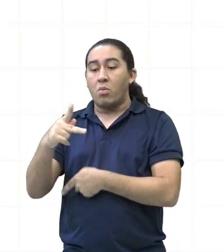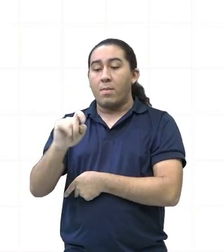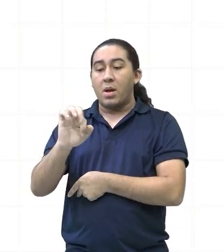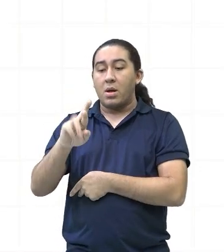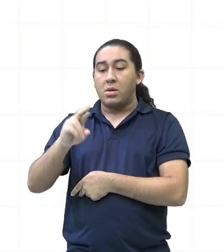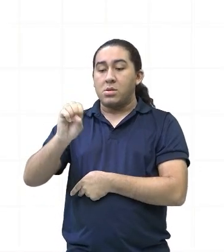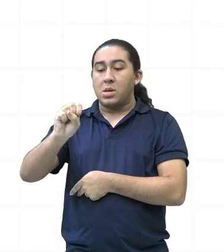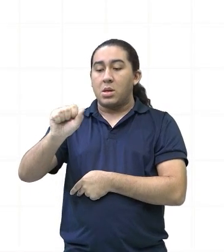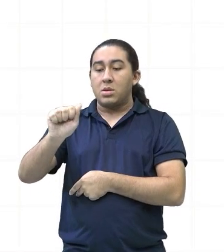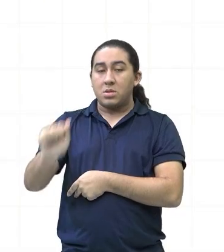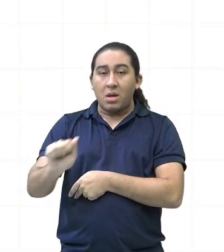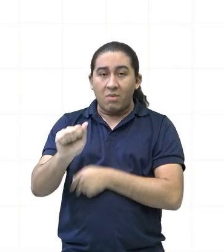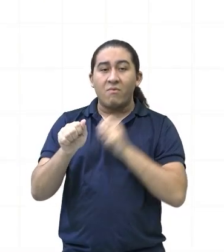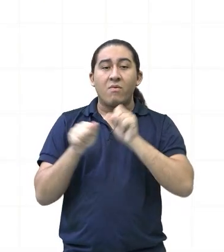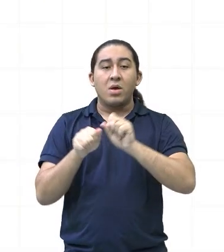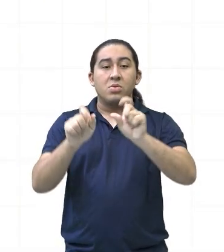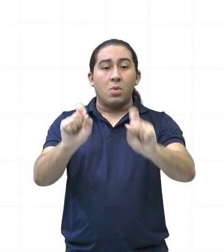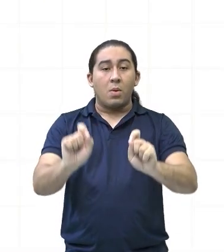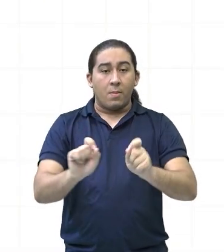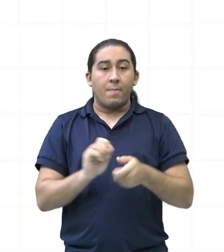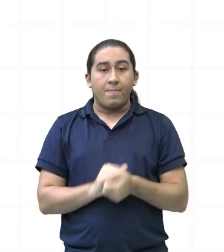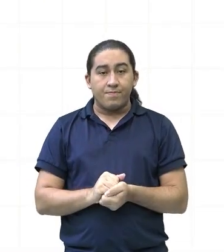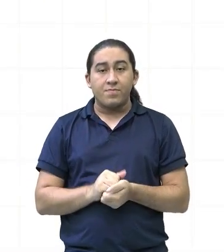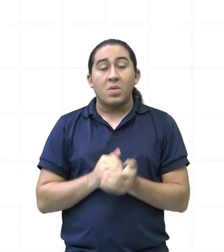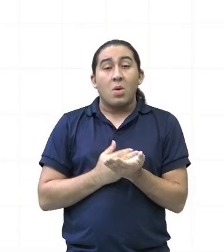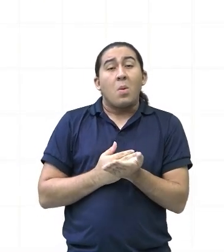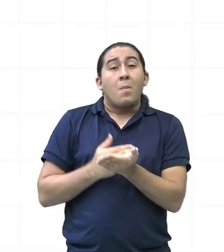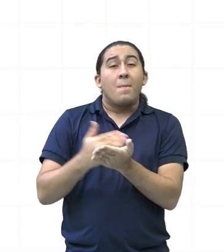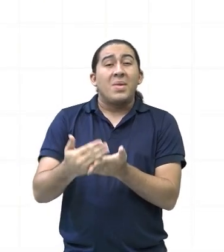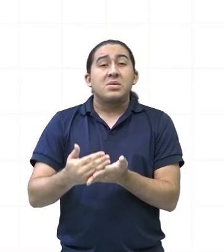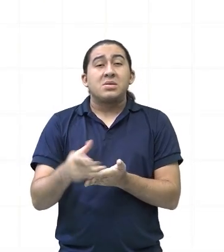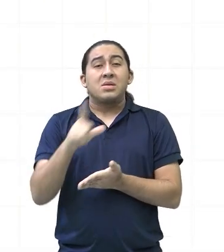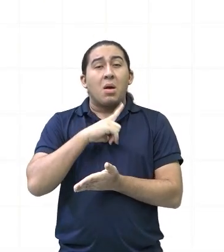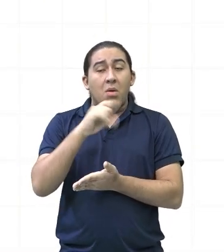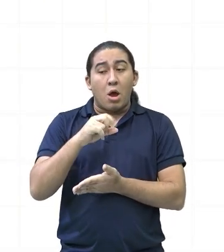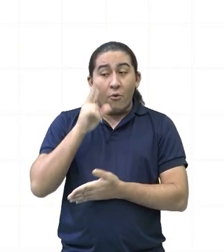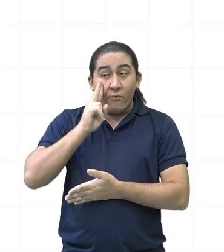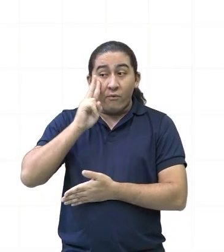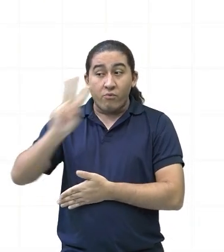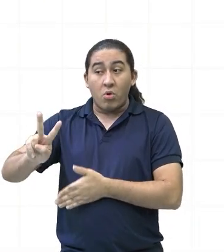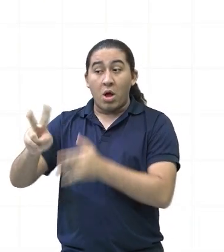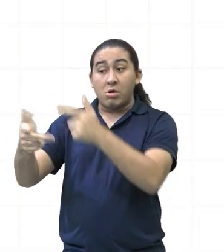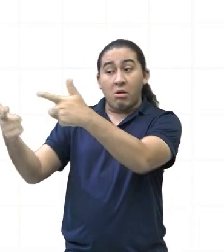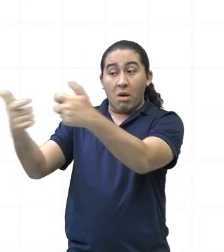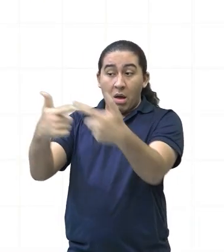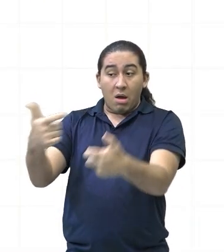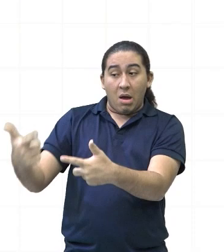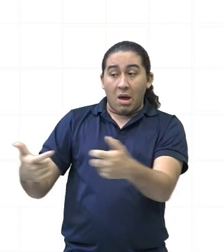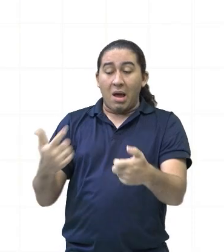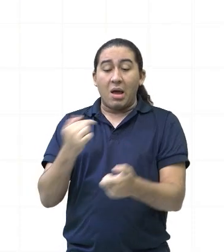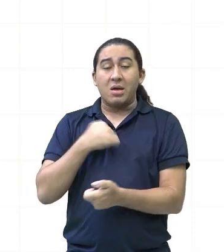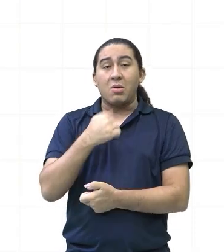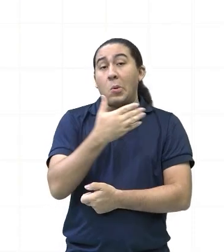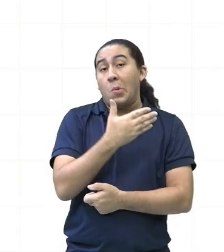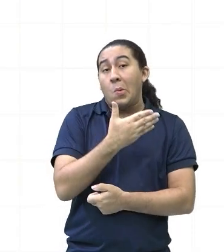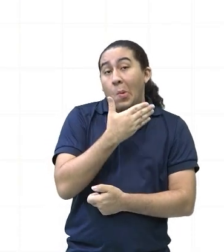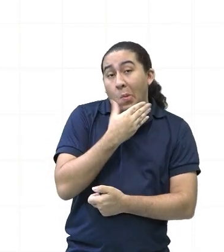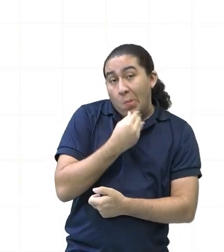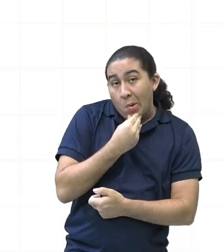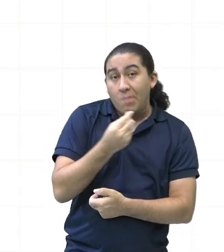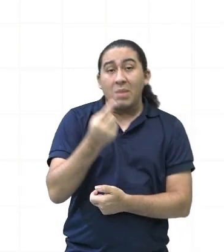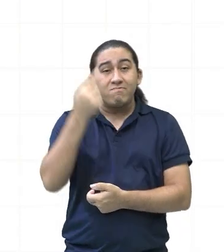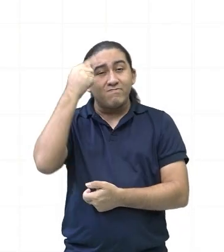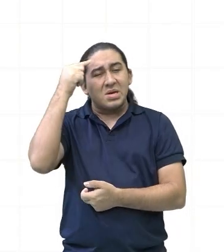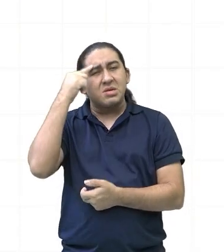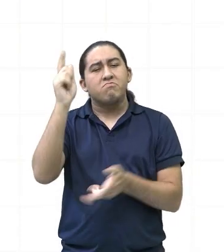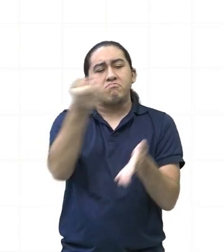Ele vai fazer o quê? Ele vai, então, começar a relatar, através deste livro, o que aconteceu nesta guerra. Quem